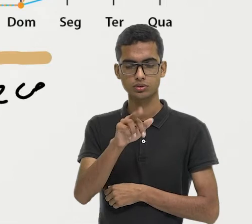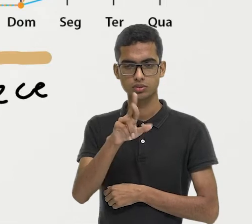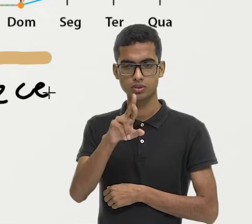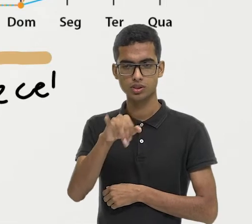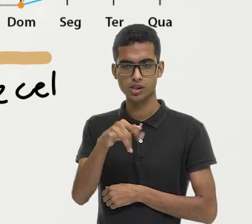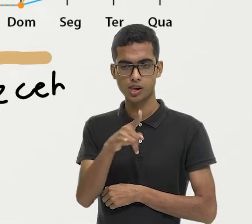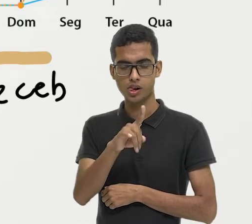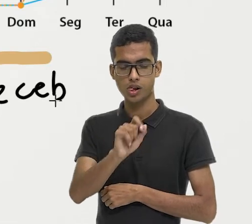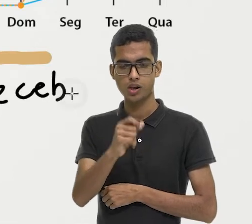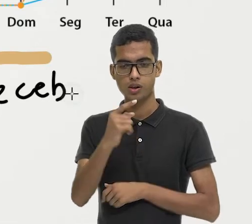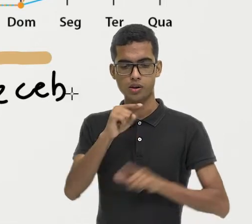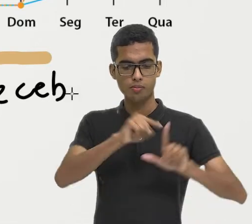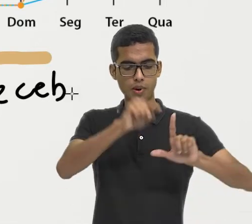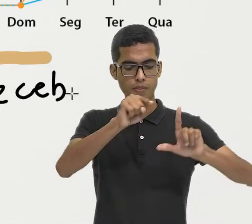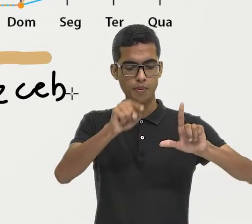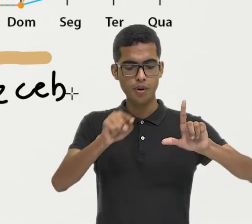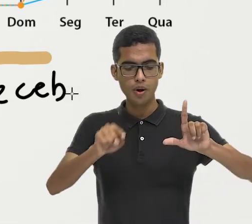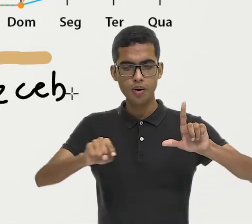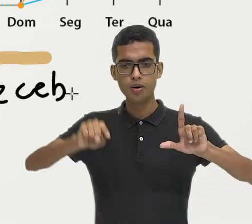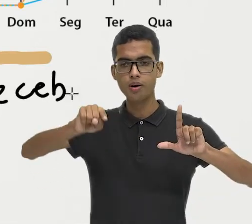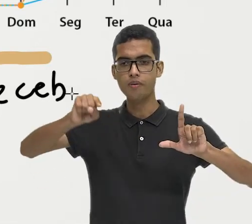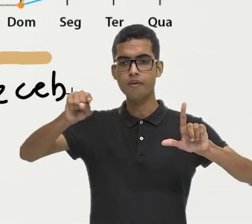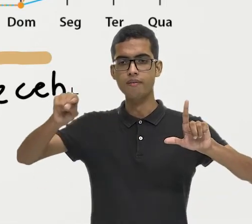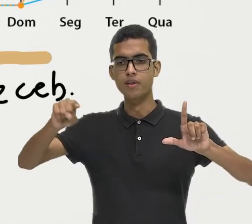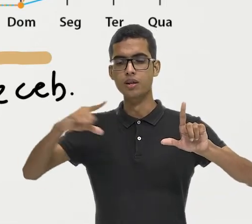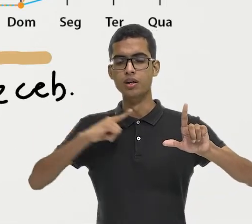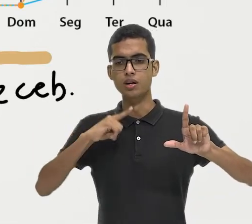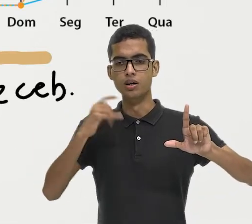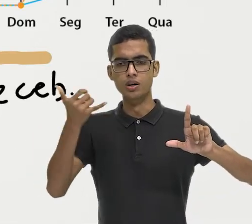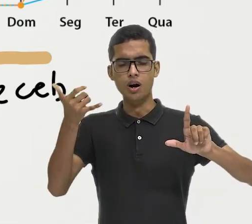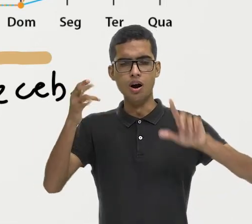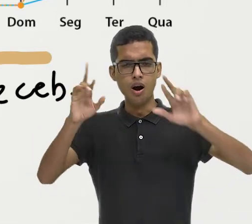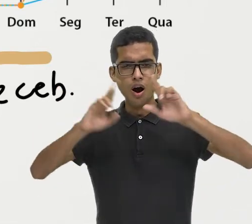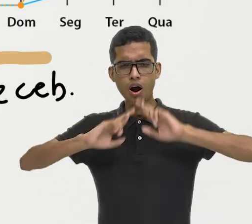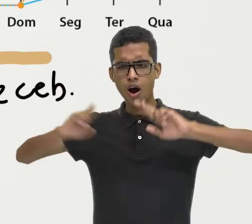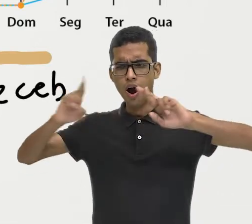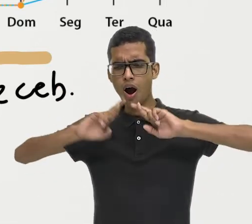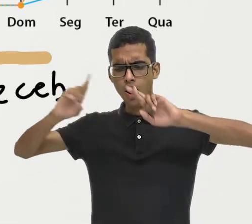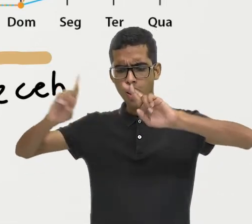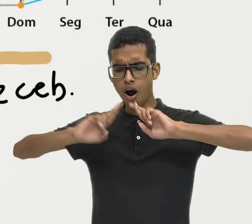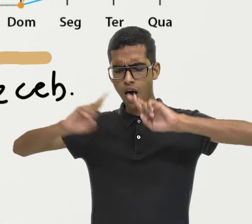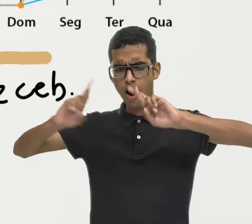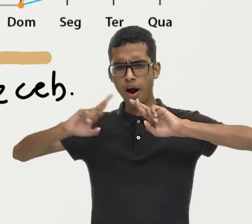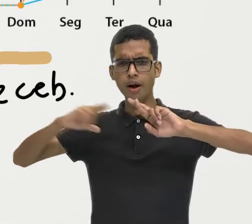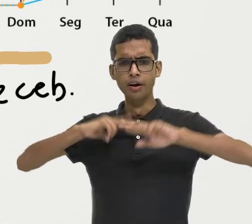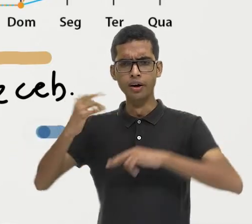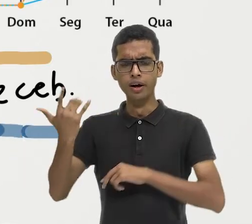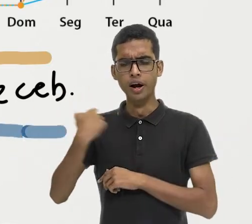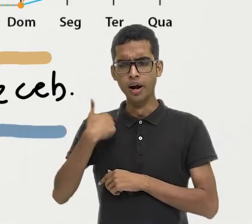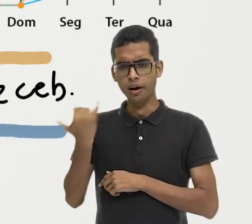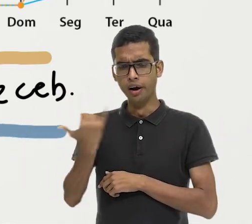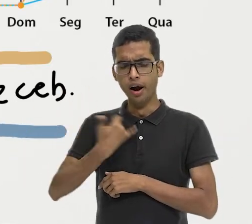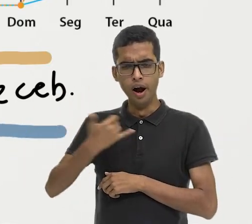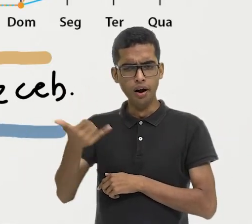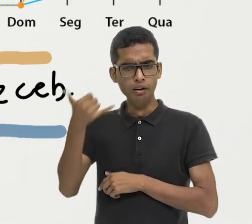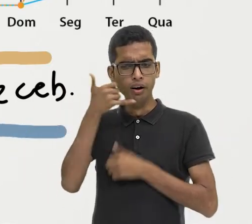vou colocar bem aqui, e a parte do gráfico que está em azul